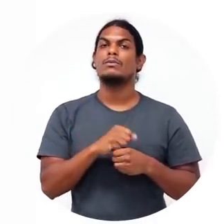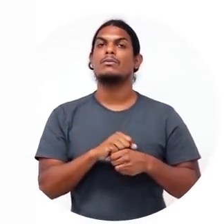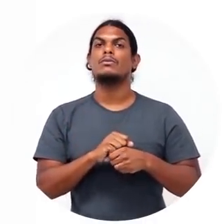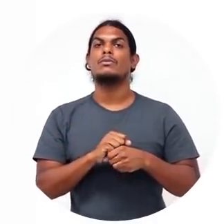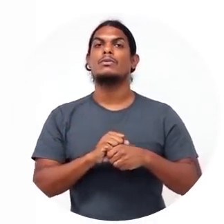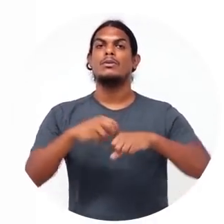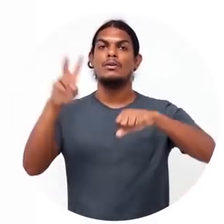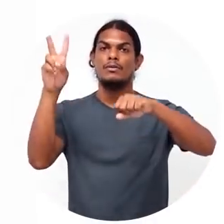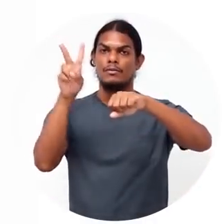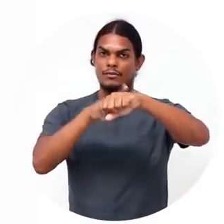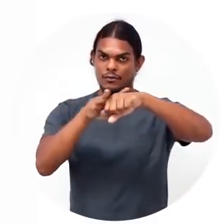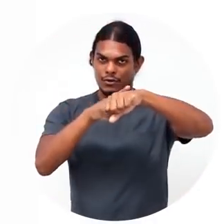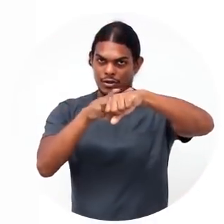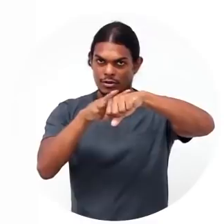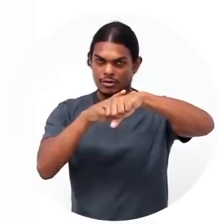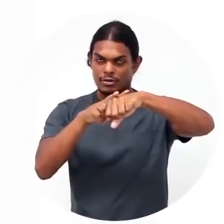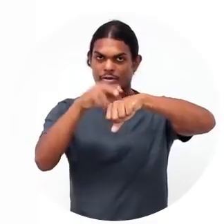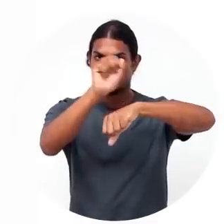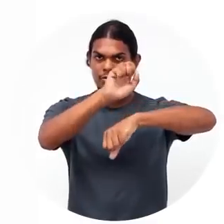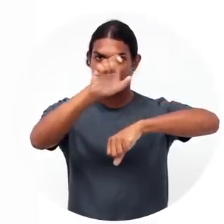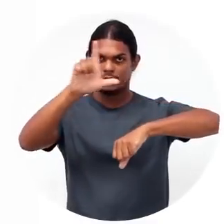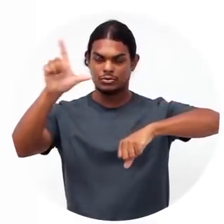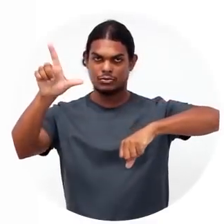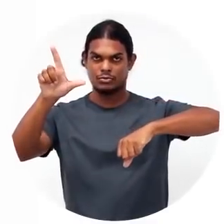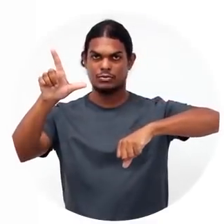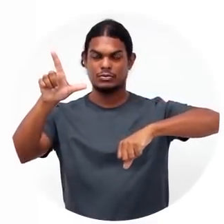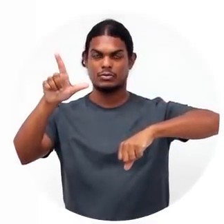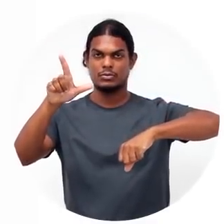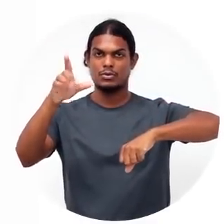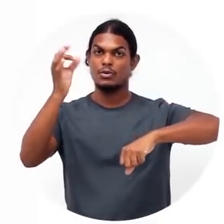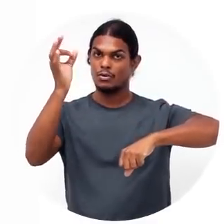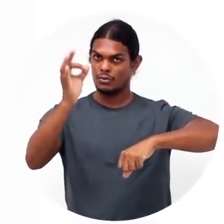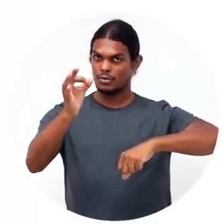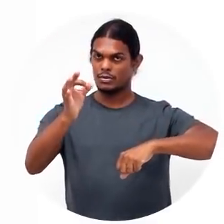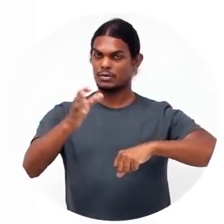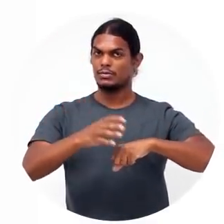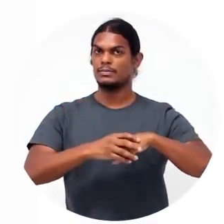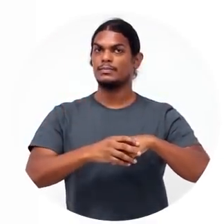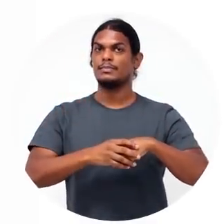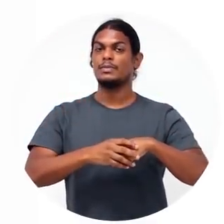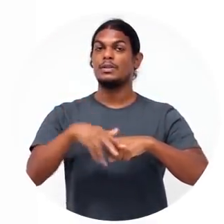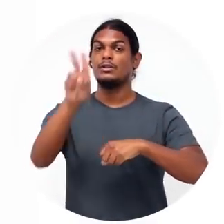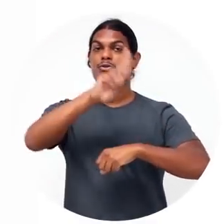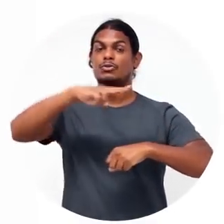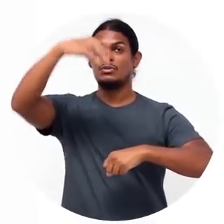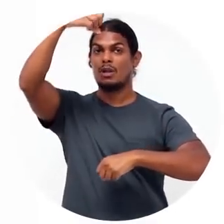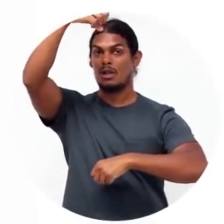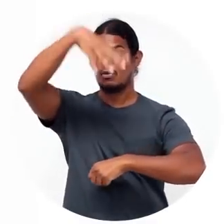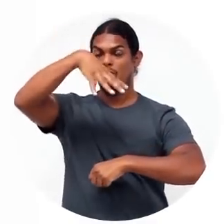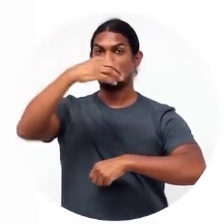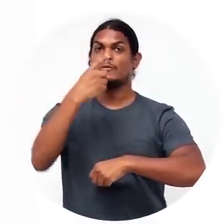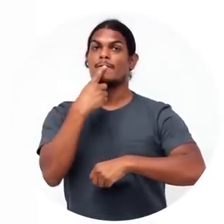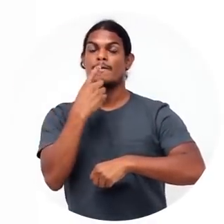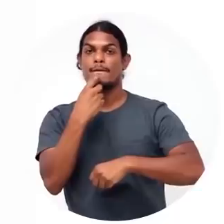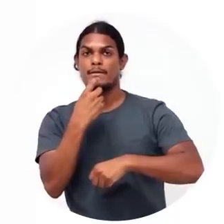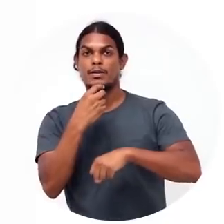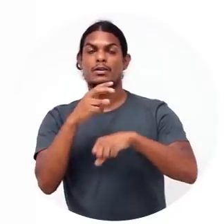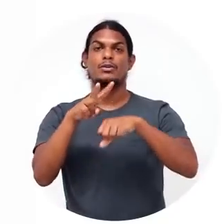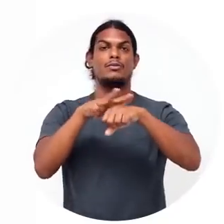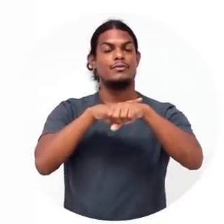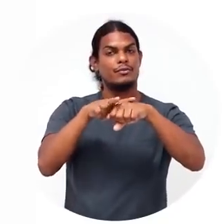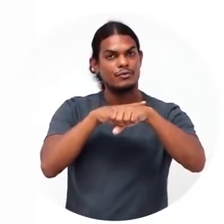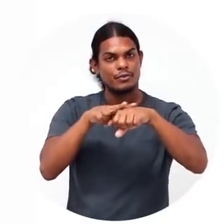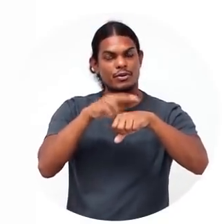vermelho, o verde e o azul, certo? Se eu colocar um feixe de luz vermelha, um feixe de